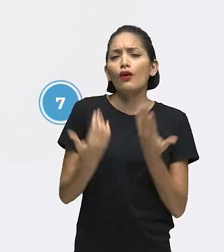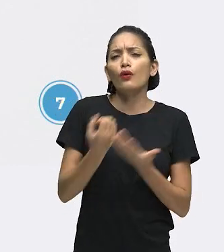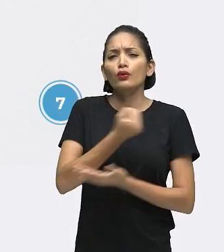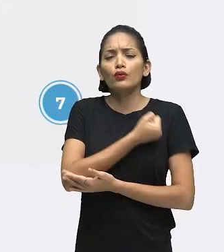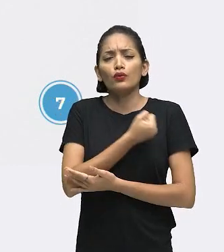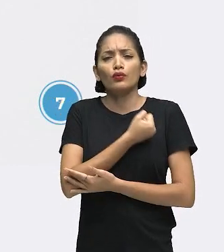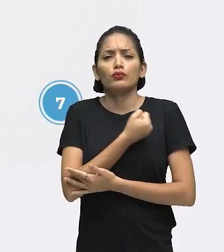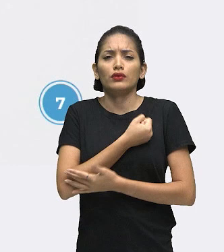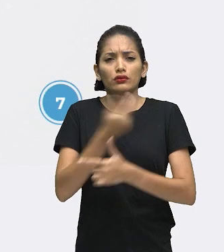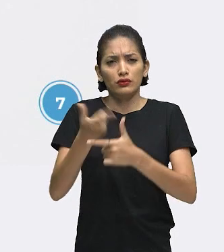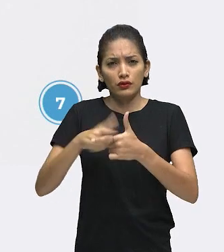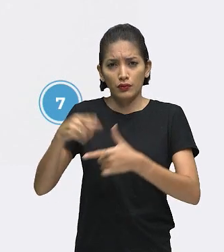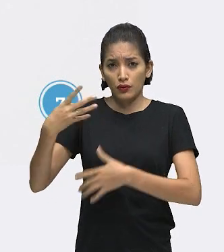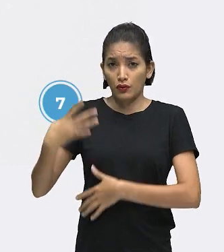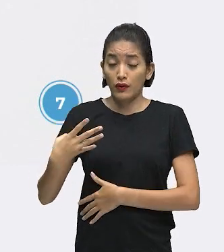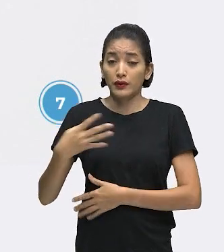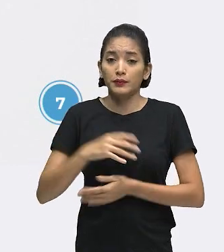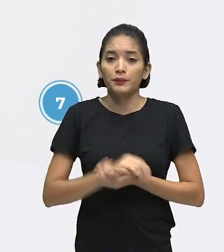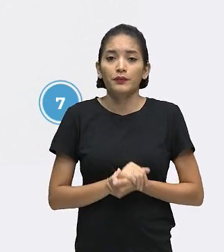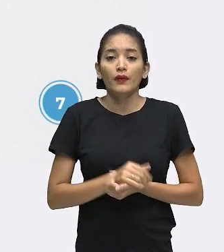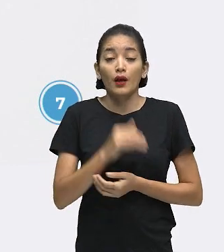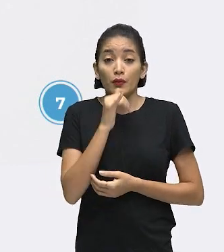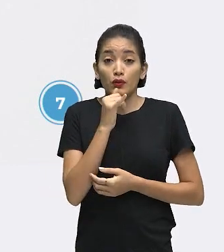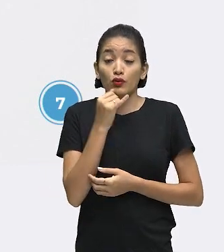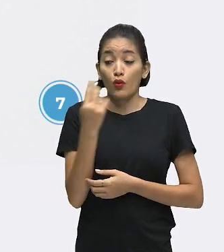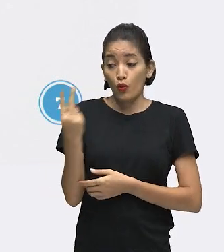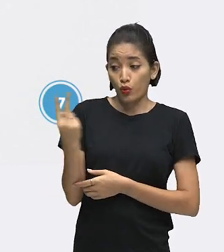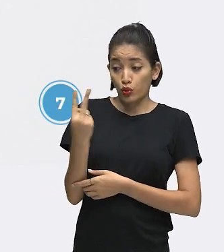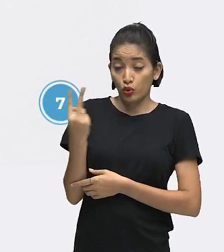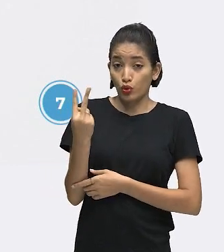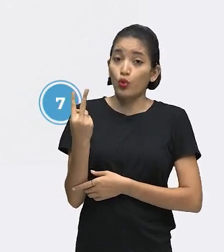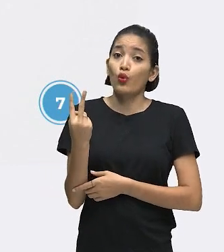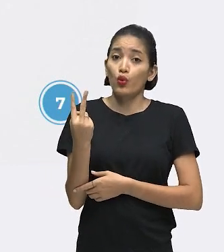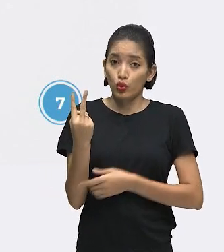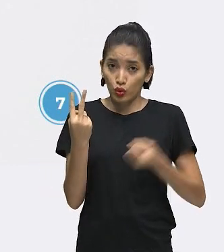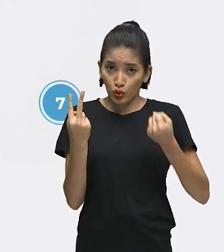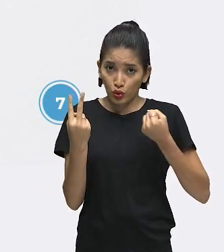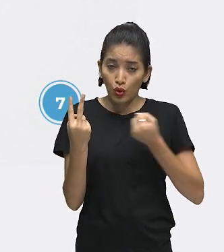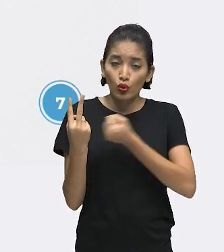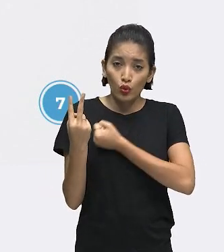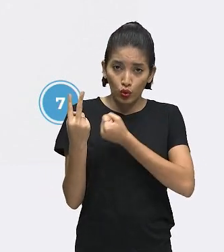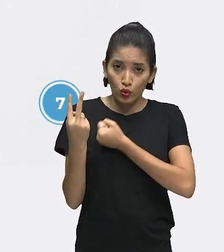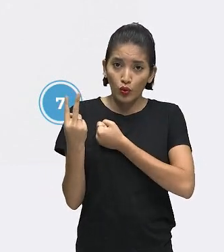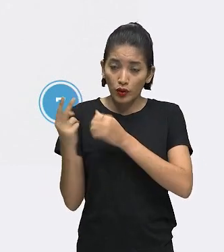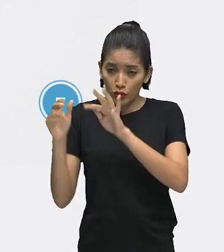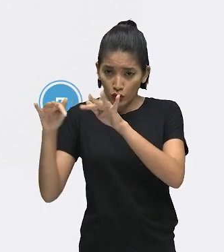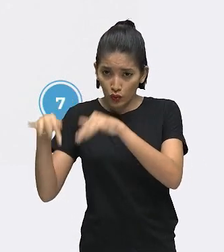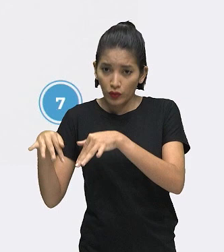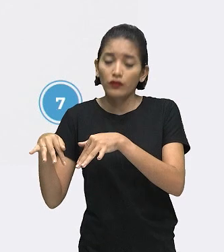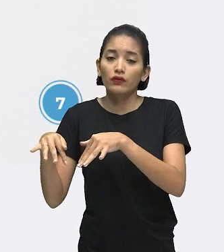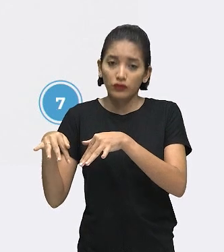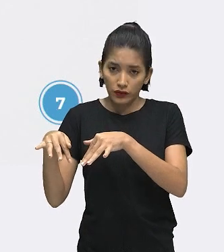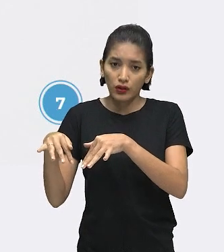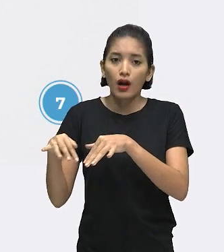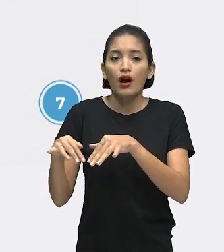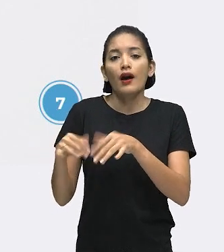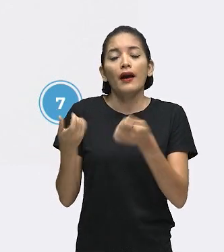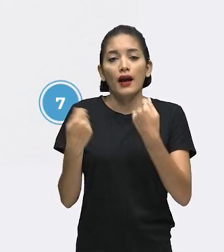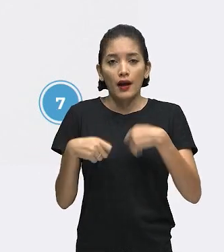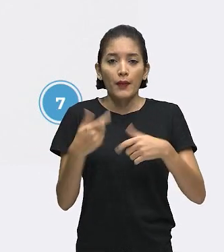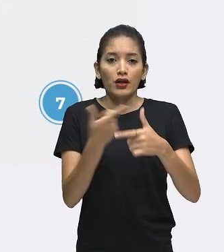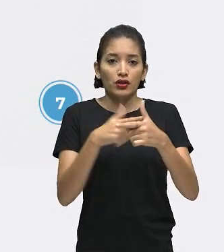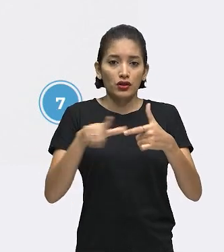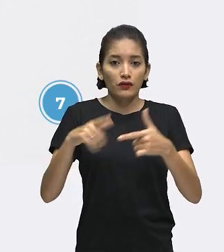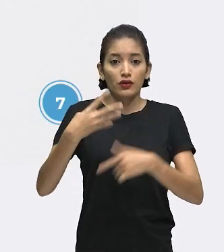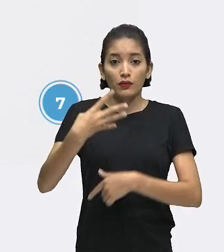divisível por 4? Quando os seus dois últimos algarismos forem divisíveis por 4.